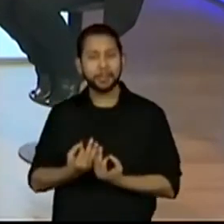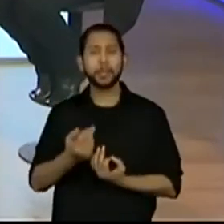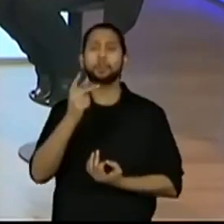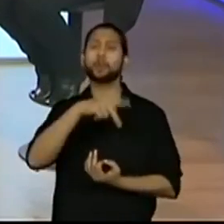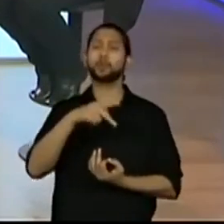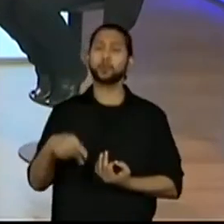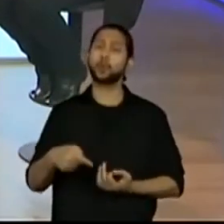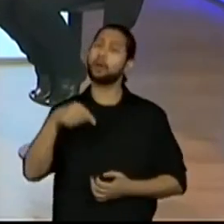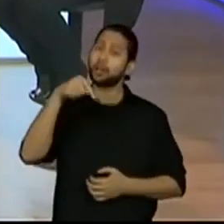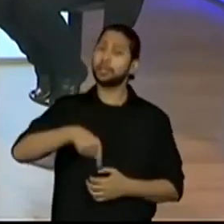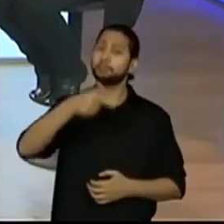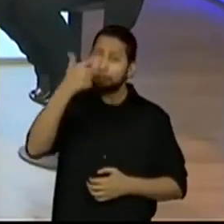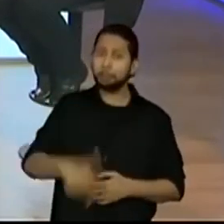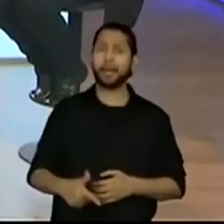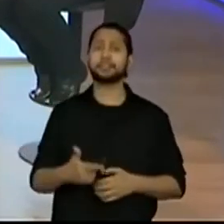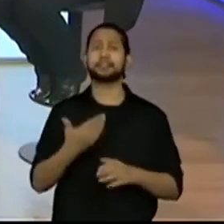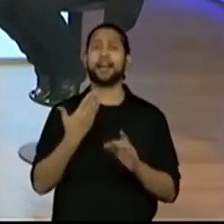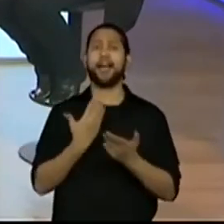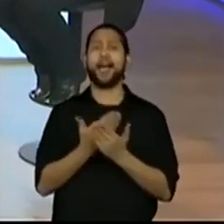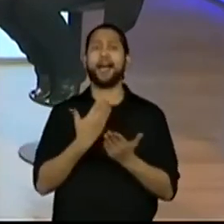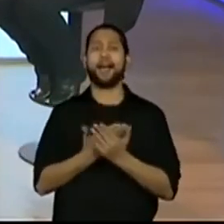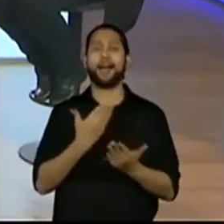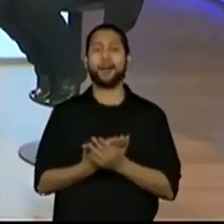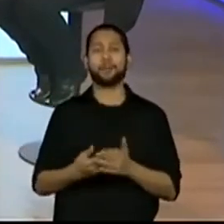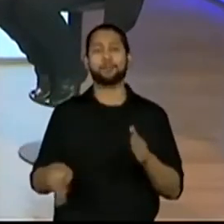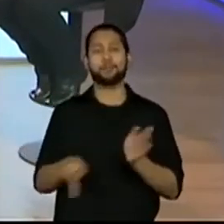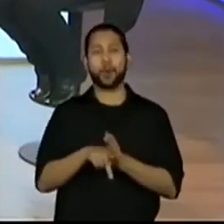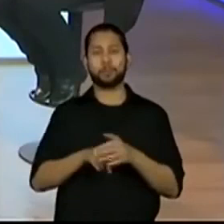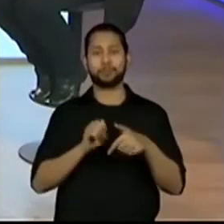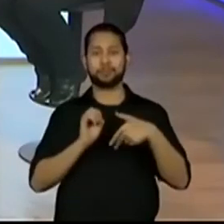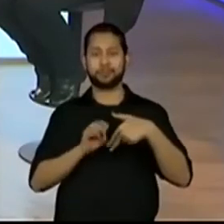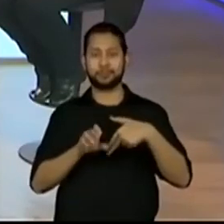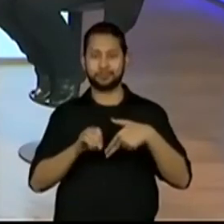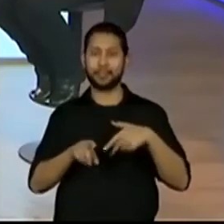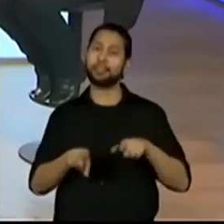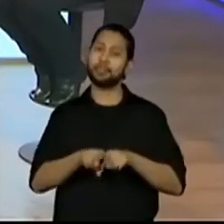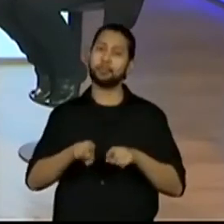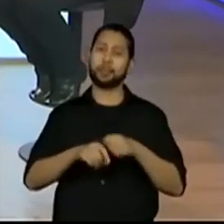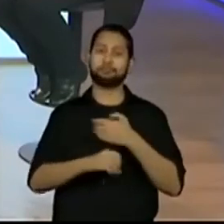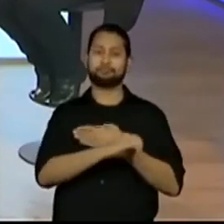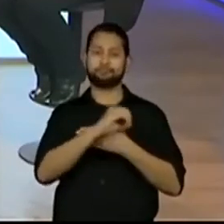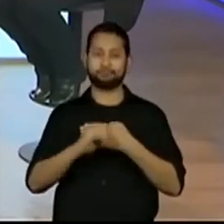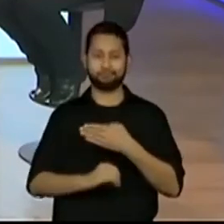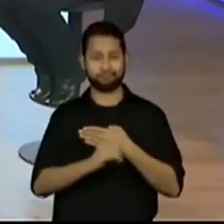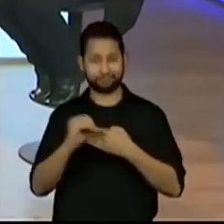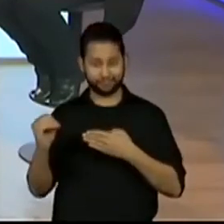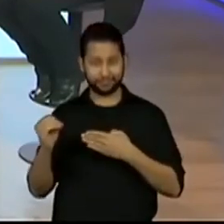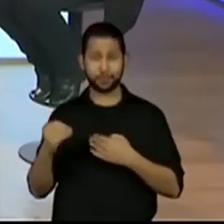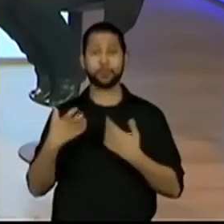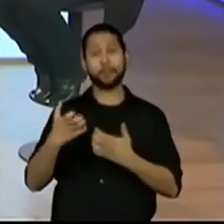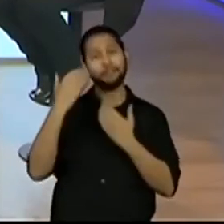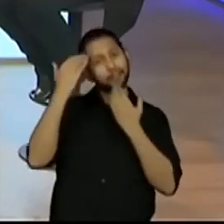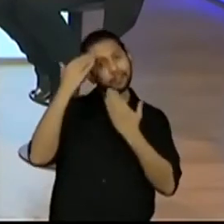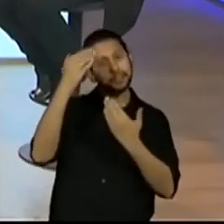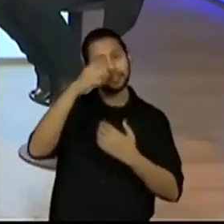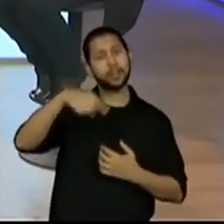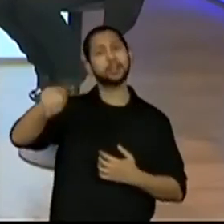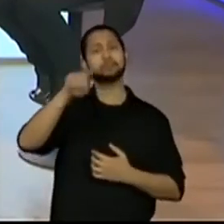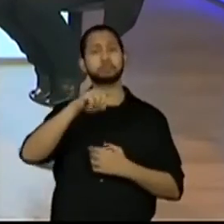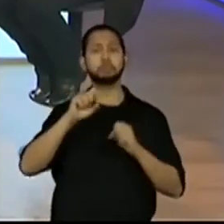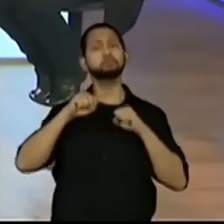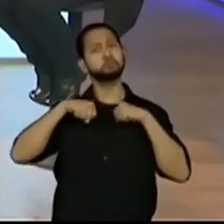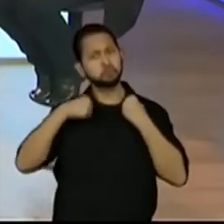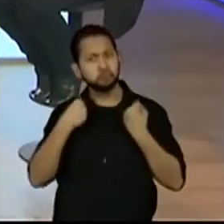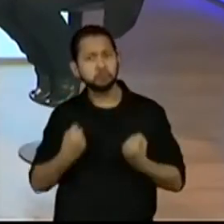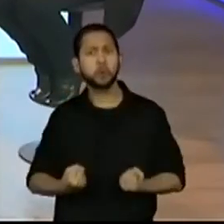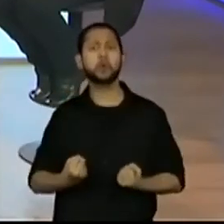mediada pelo canal Centro de Mídias e aqui pela TV Educação. Quero agradecer, o empenho de todos para